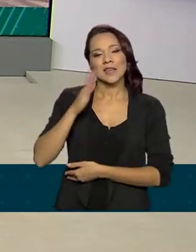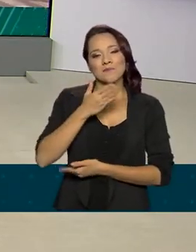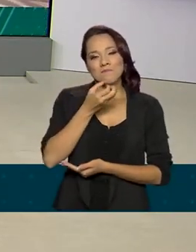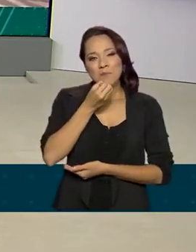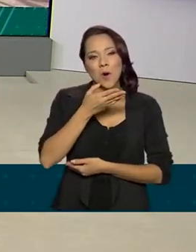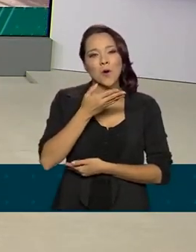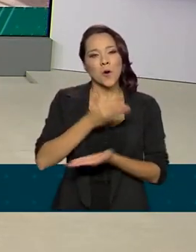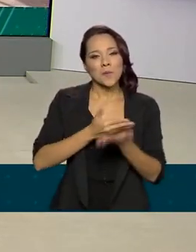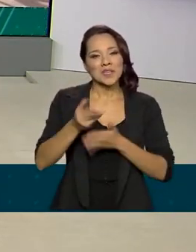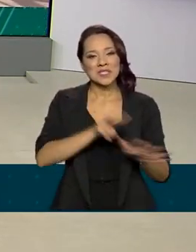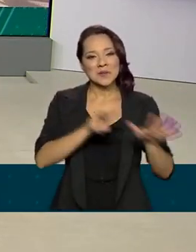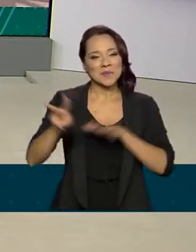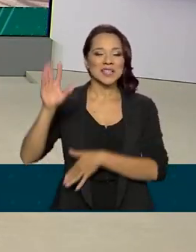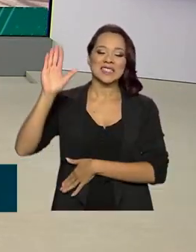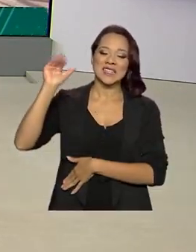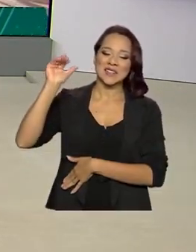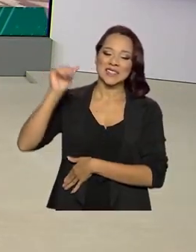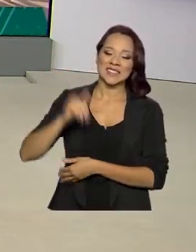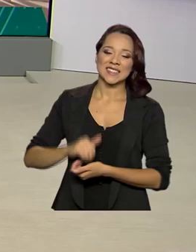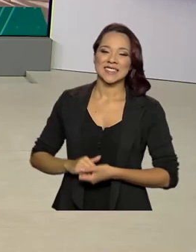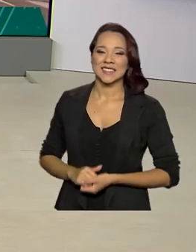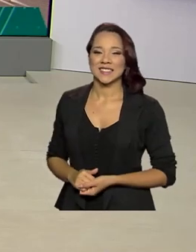início de semana para vocês. Tchau, tchau.